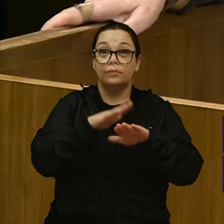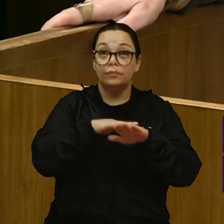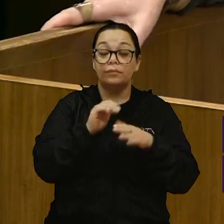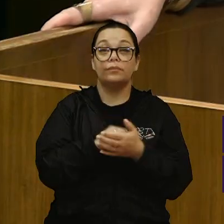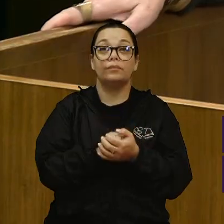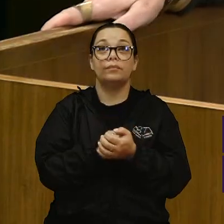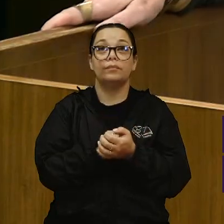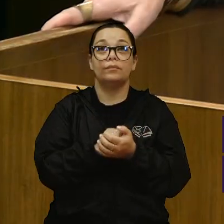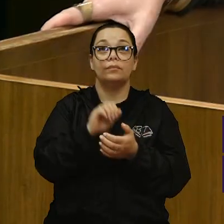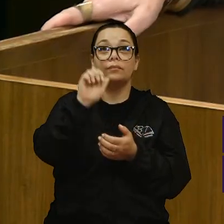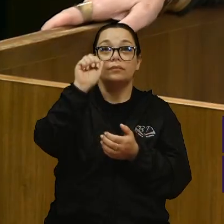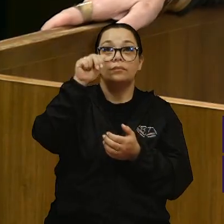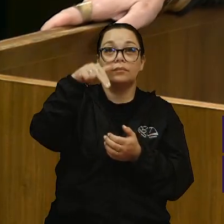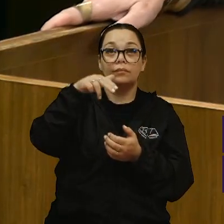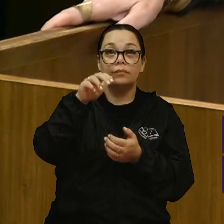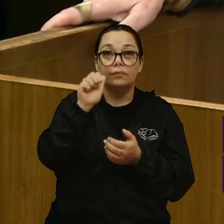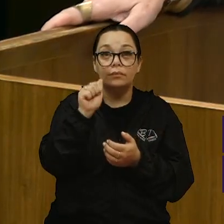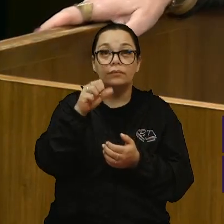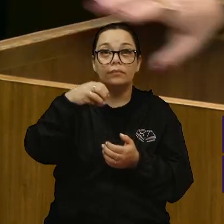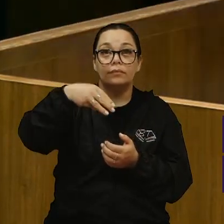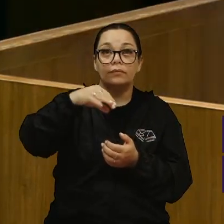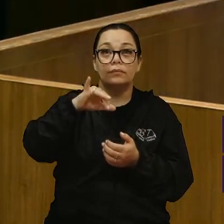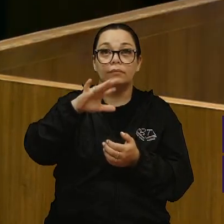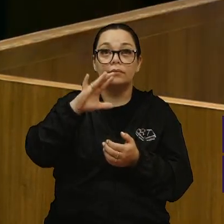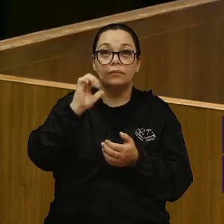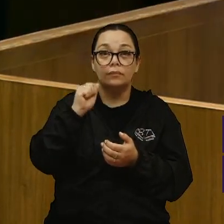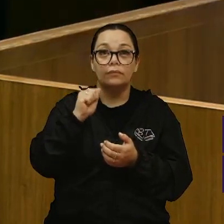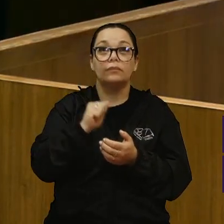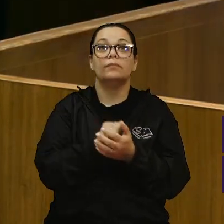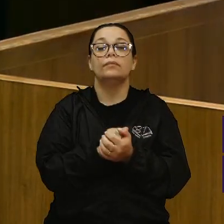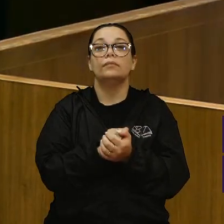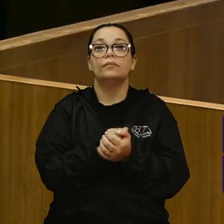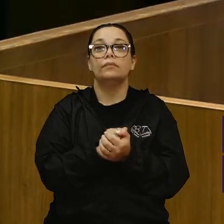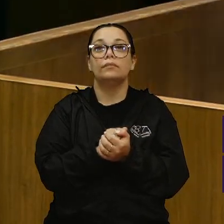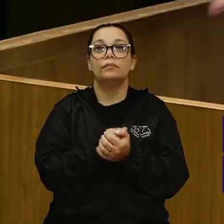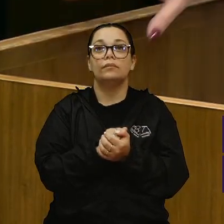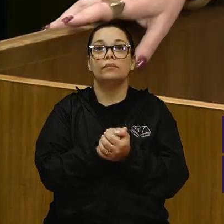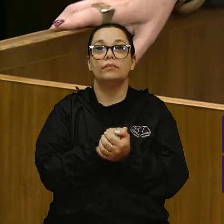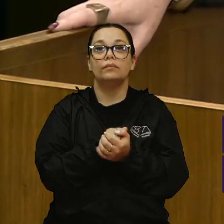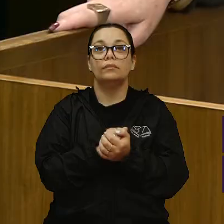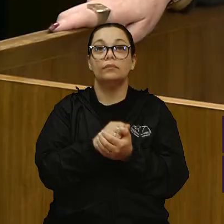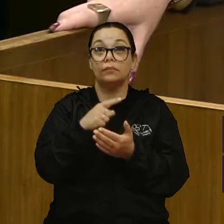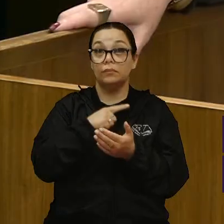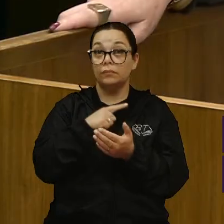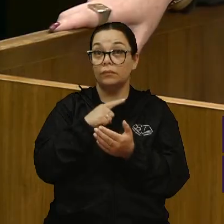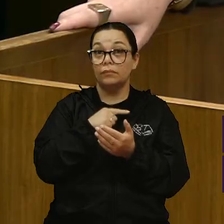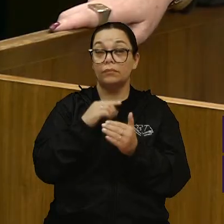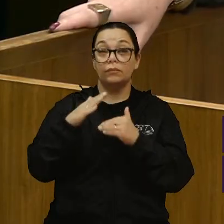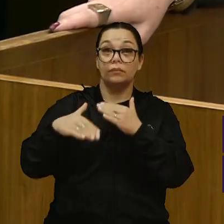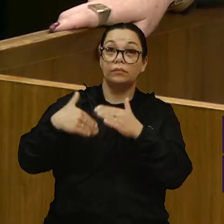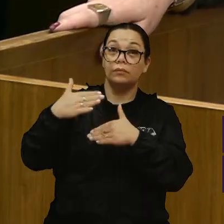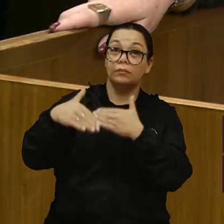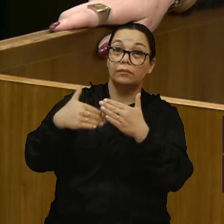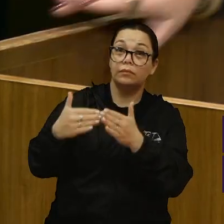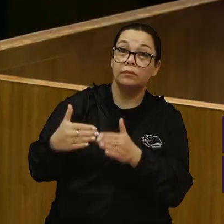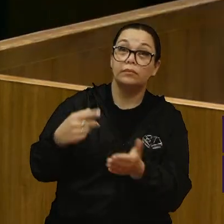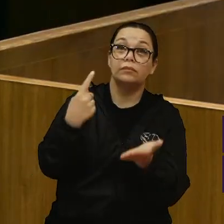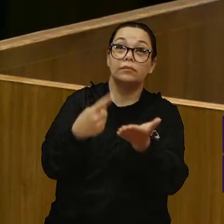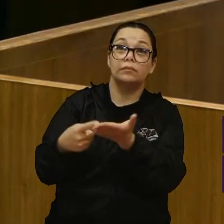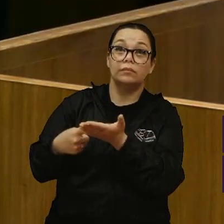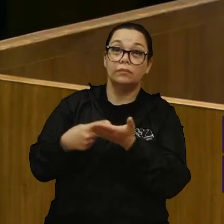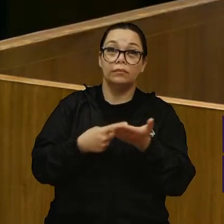Maria Paim Camardello, ela traz em sua trajetória um